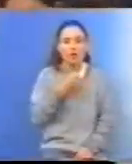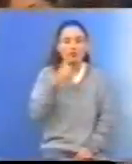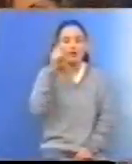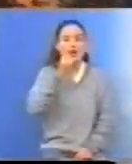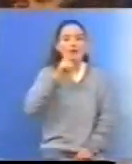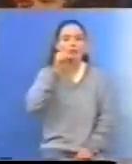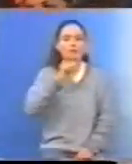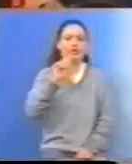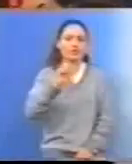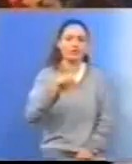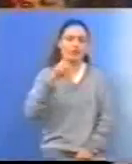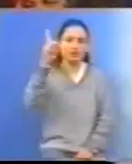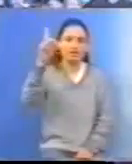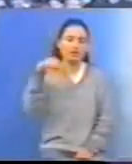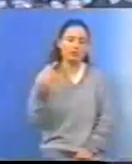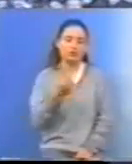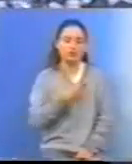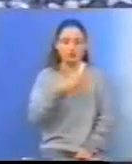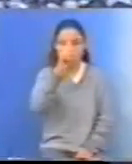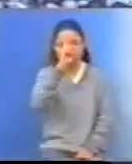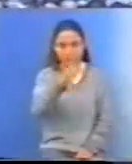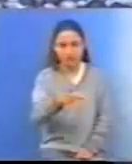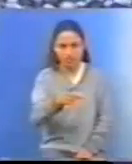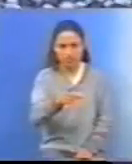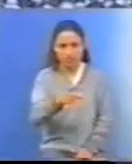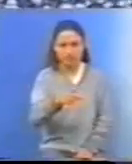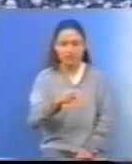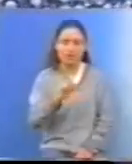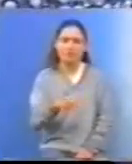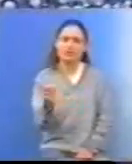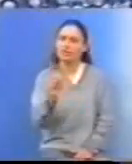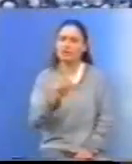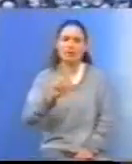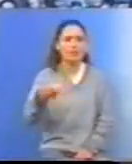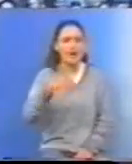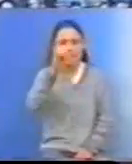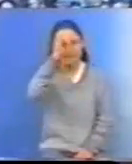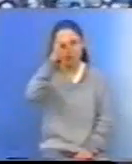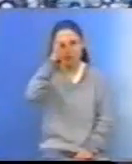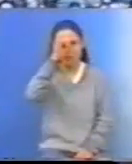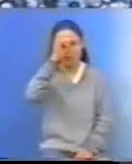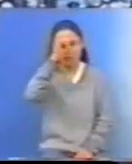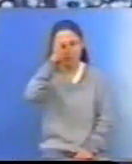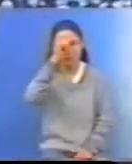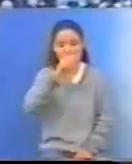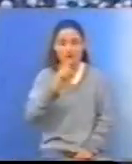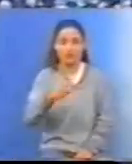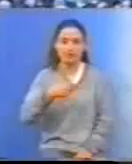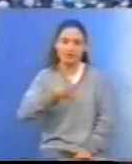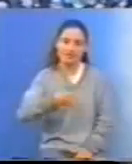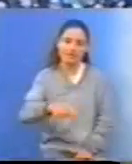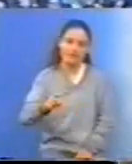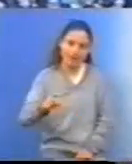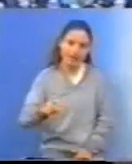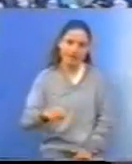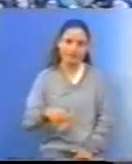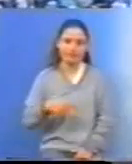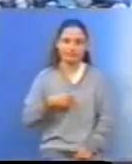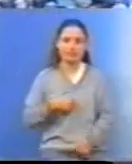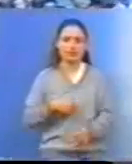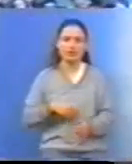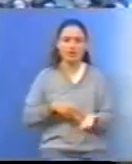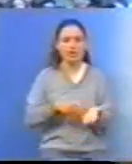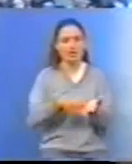Eu acho maravilhoso. Você não é boboca, você não vai ficar de braços cruzados, você vai investir também, você vai se relacionar